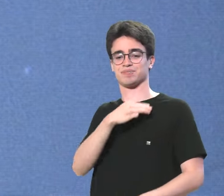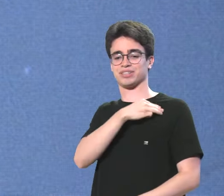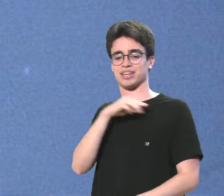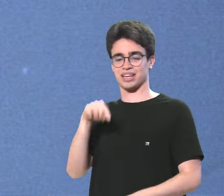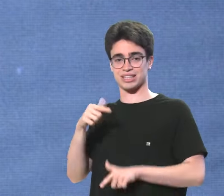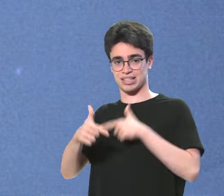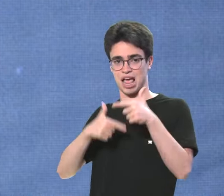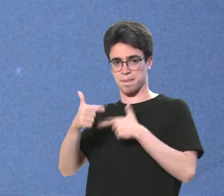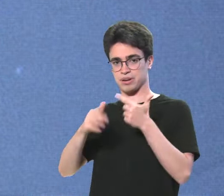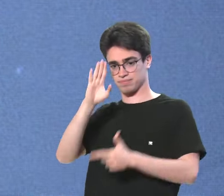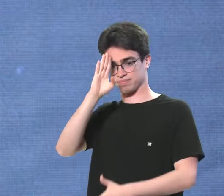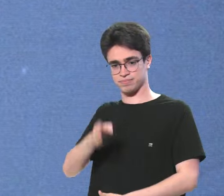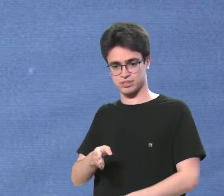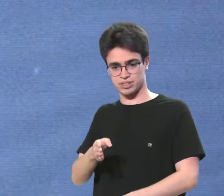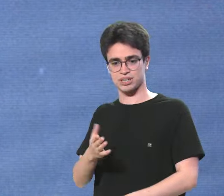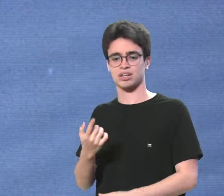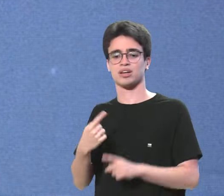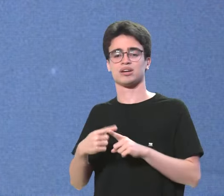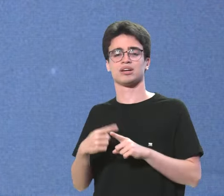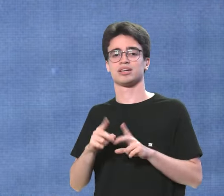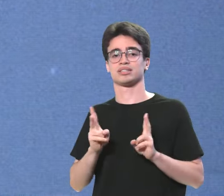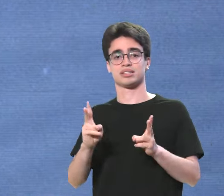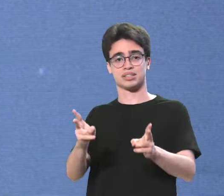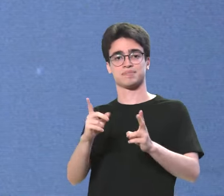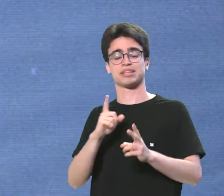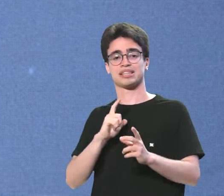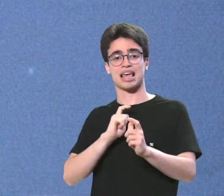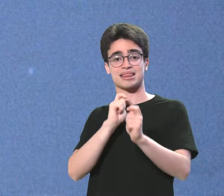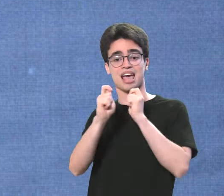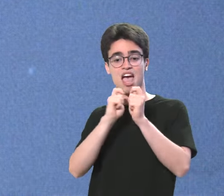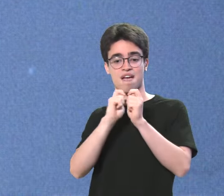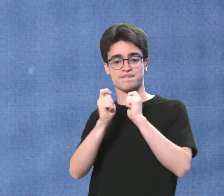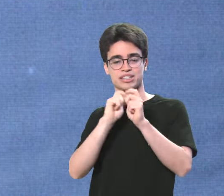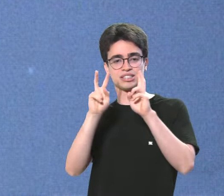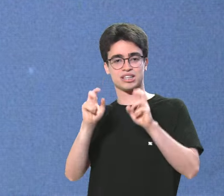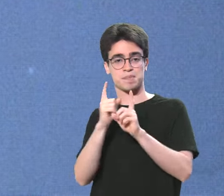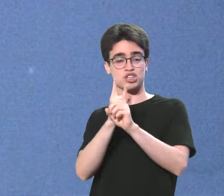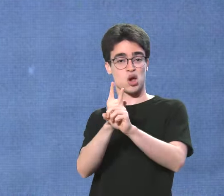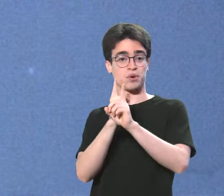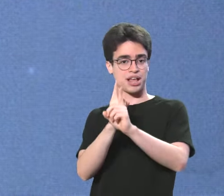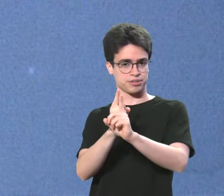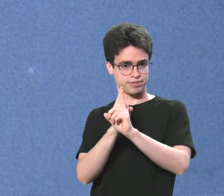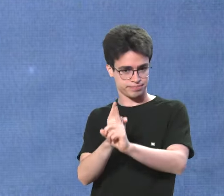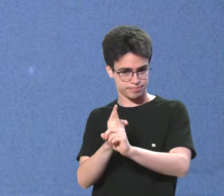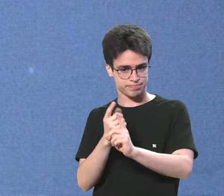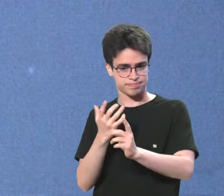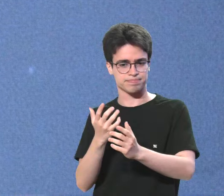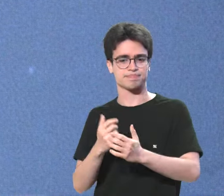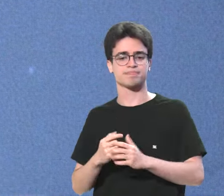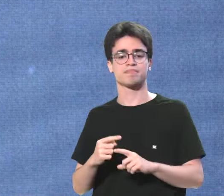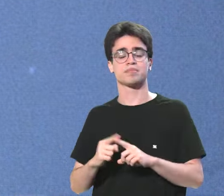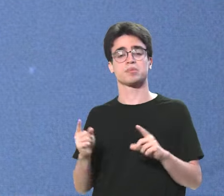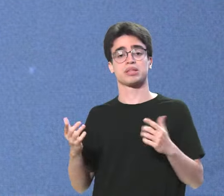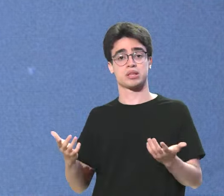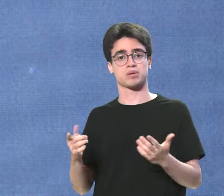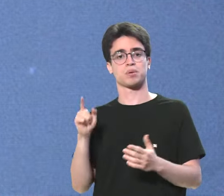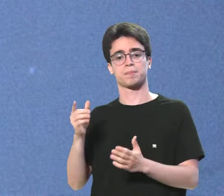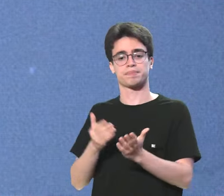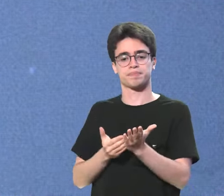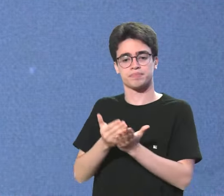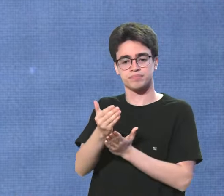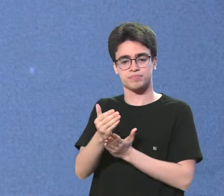trabalha integral a gente faz muita entrevista de de discipulado E desde que começou o